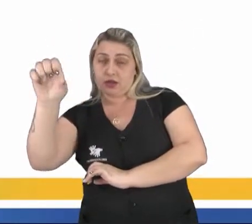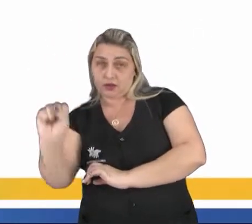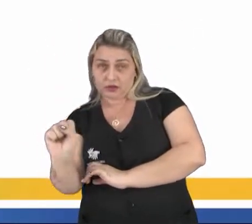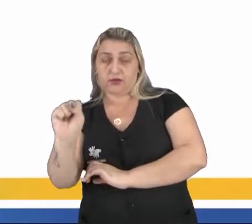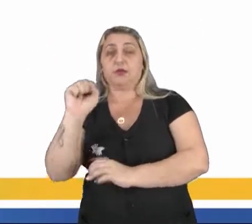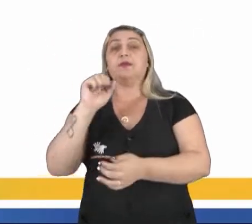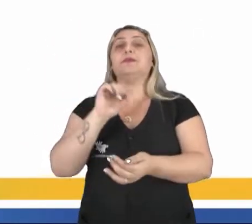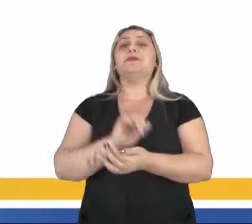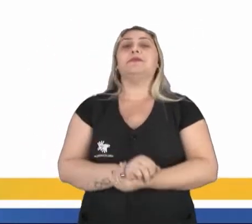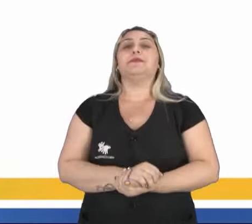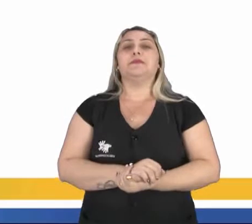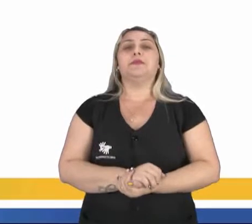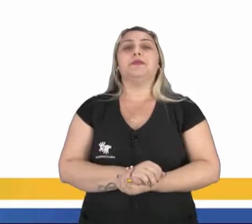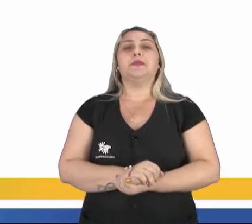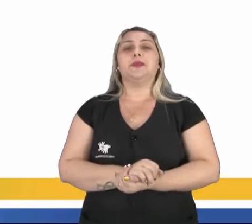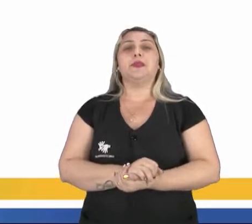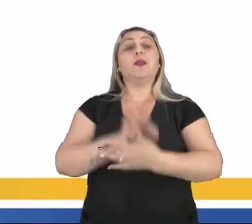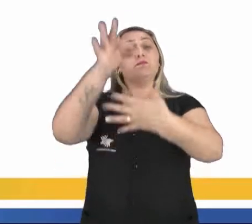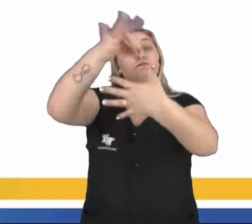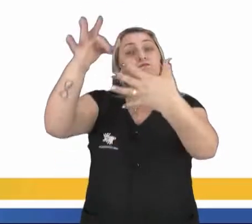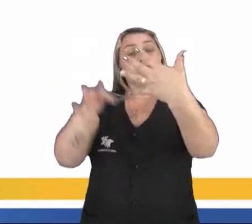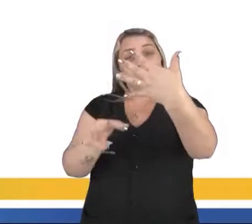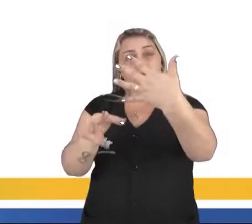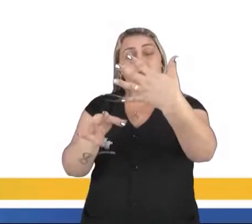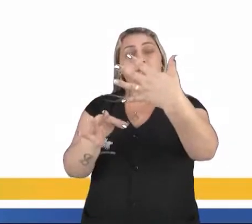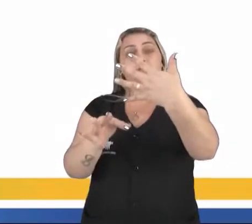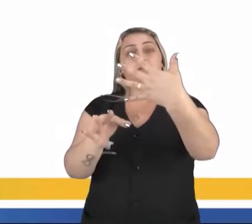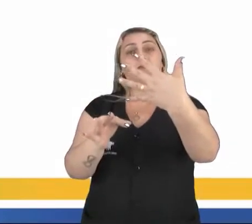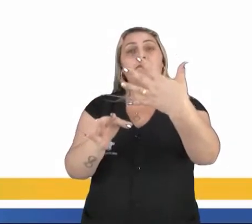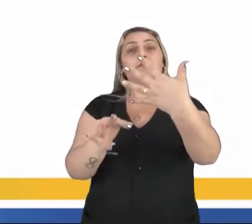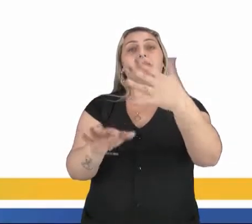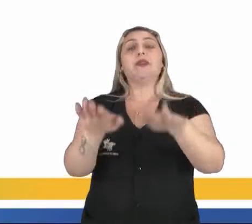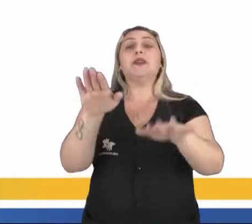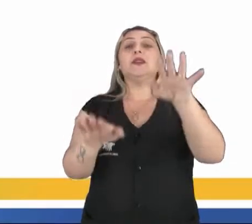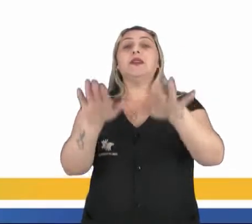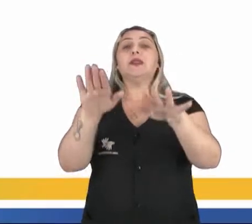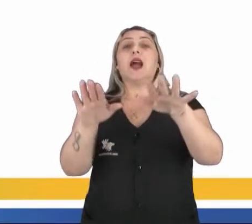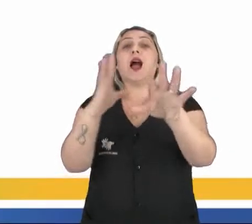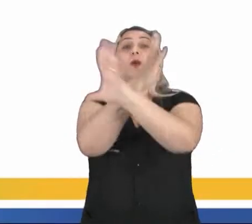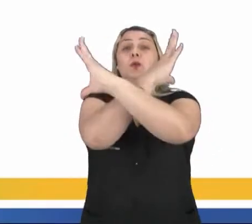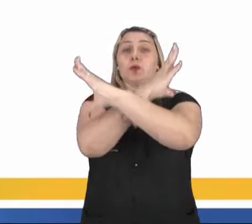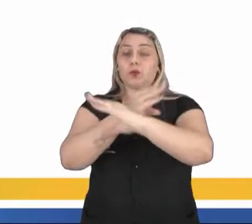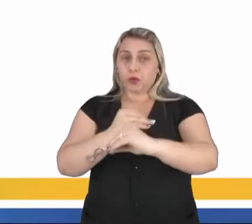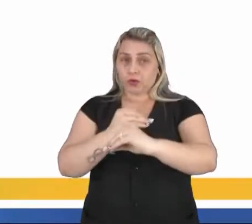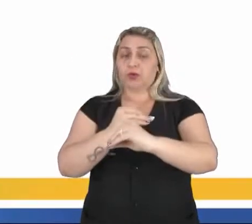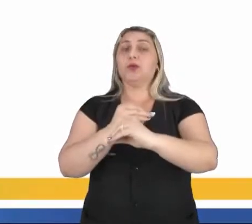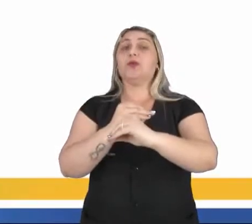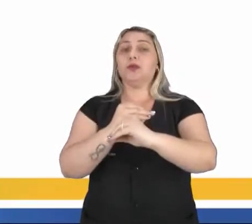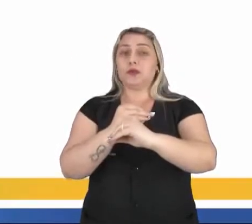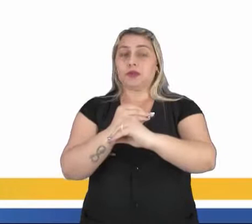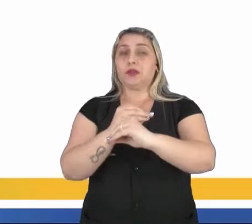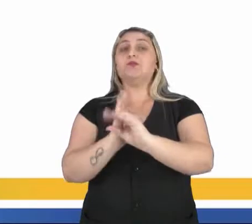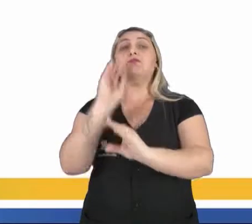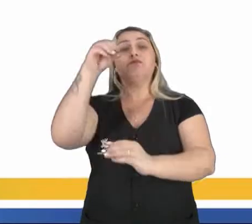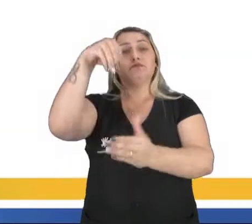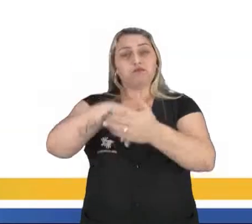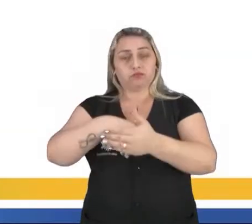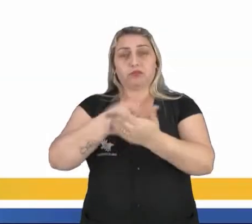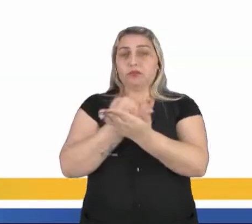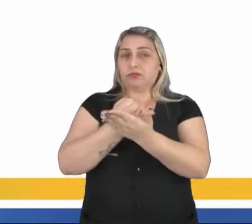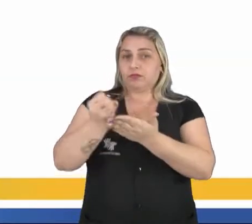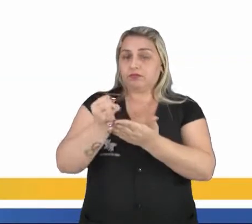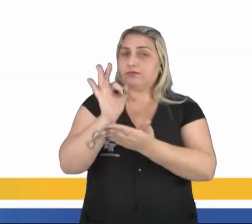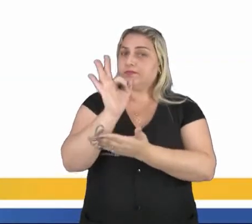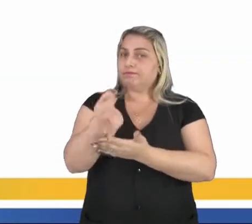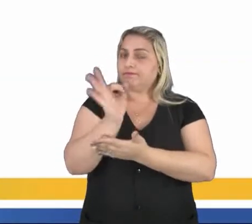coordenadas sindéticas são classificadas de acordo com a conjunção coordenativa que as introduz, tá